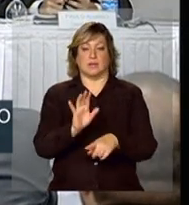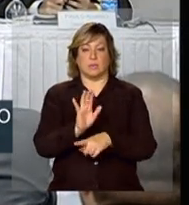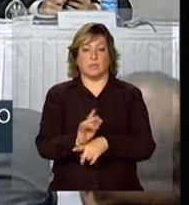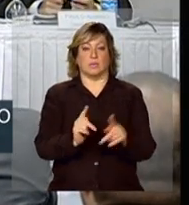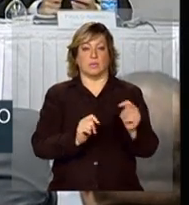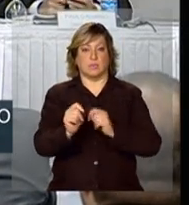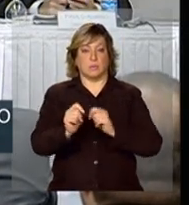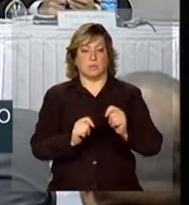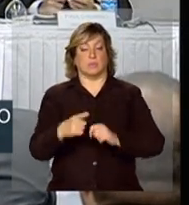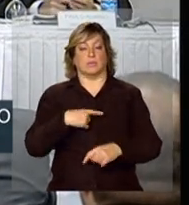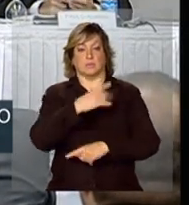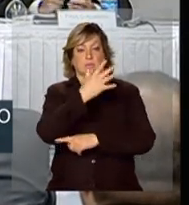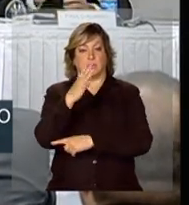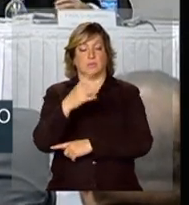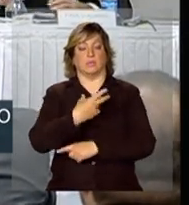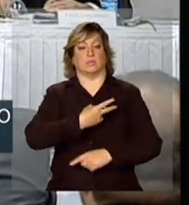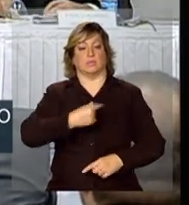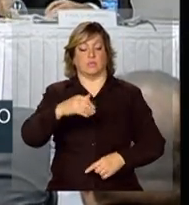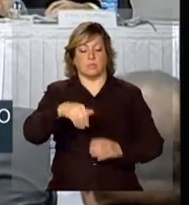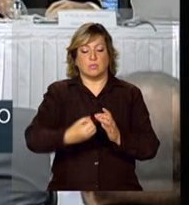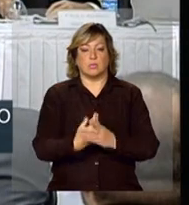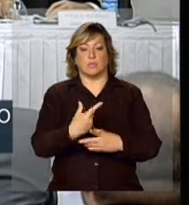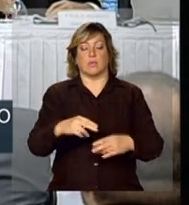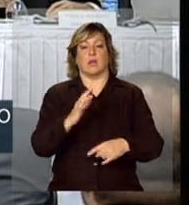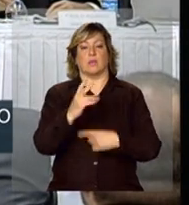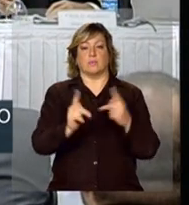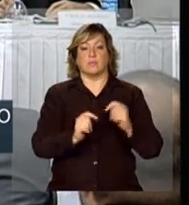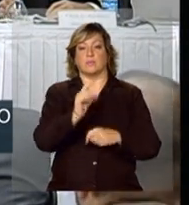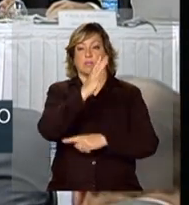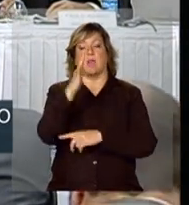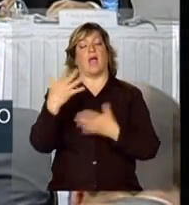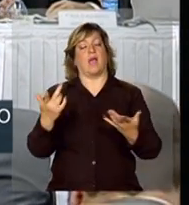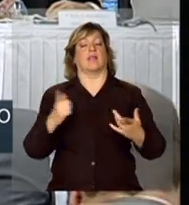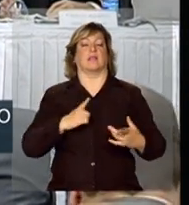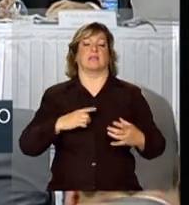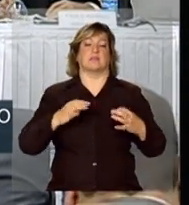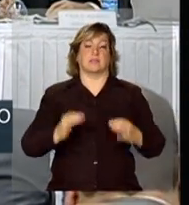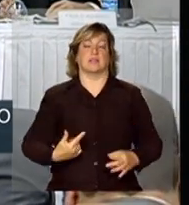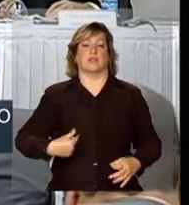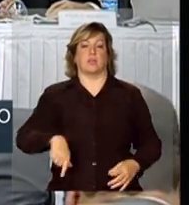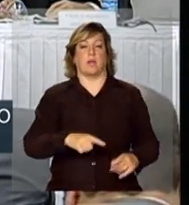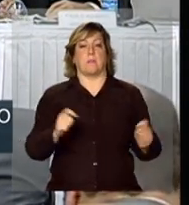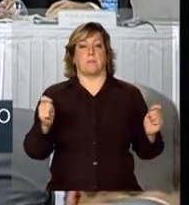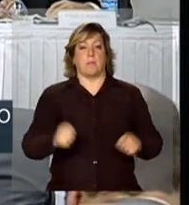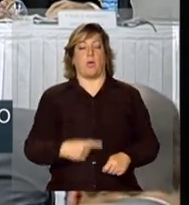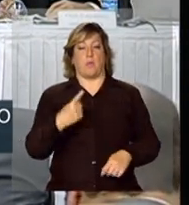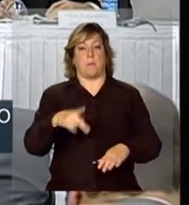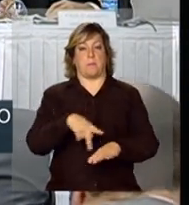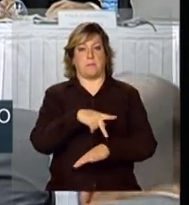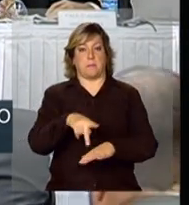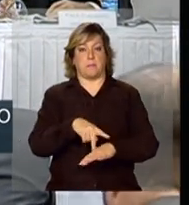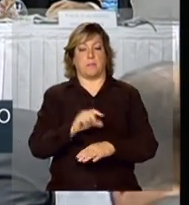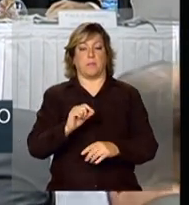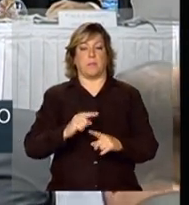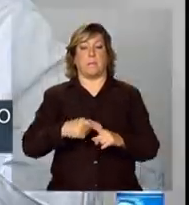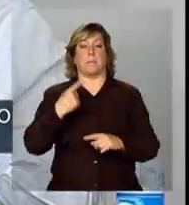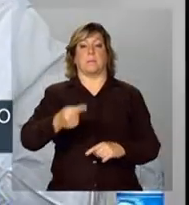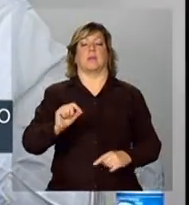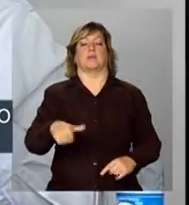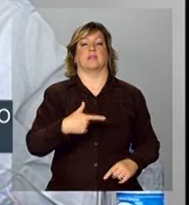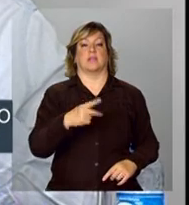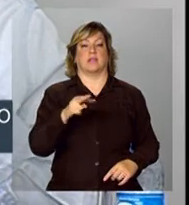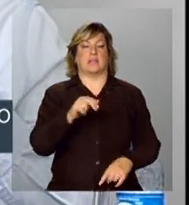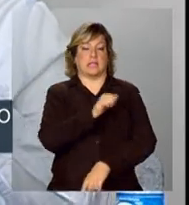socioambientais para a produção sustentável, com a proteção da floresta. Aí eu tenho certeza que a gente pode ser um país pós-Rio Mais 20 e um país